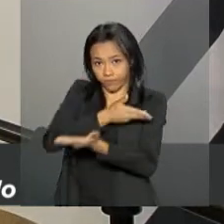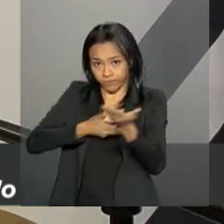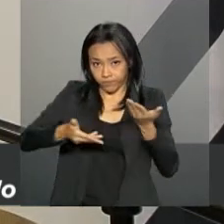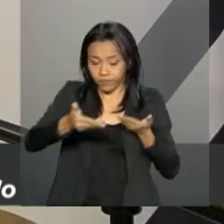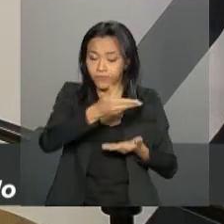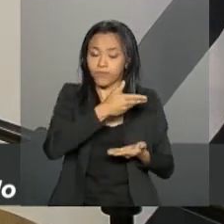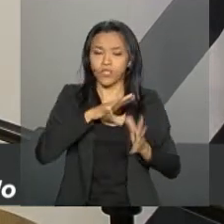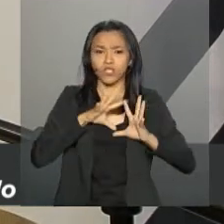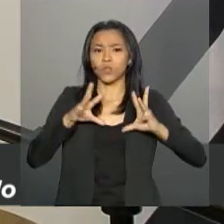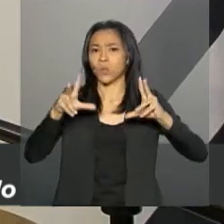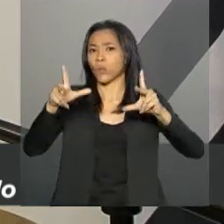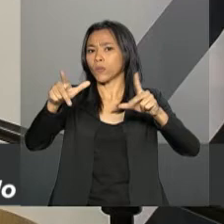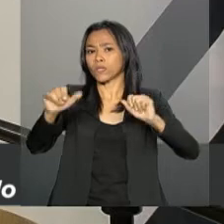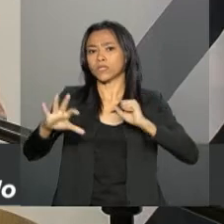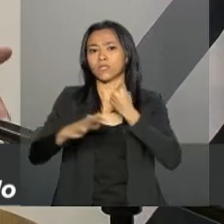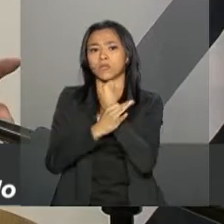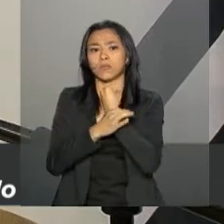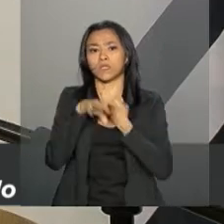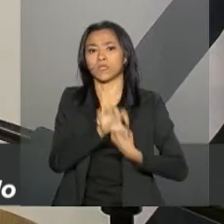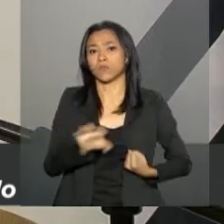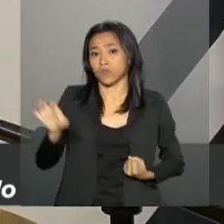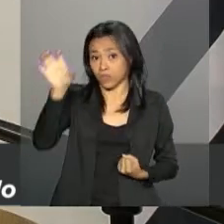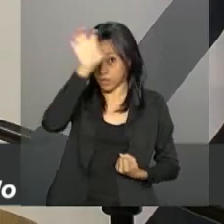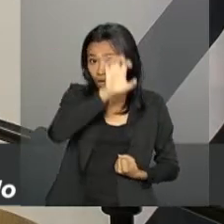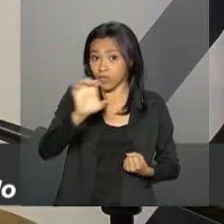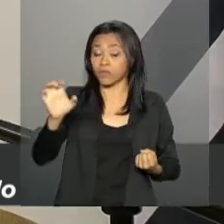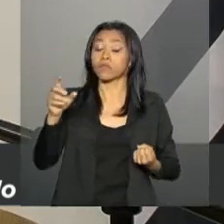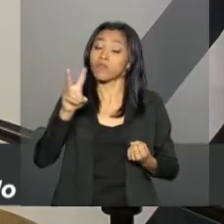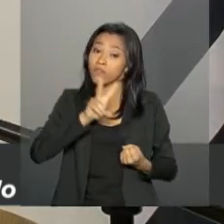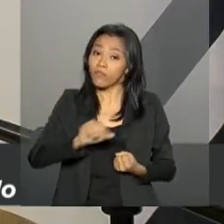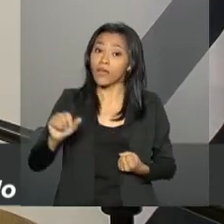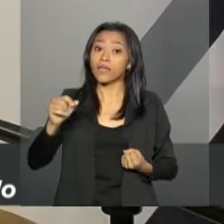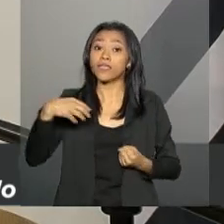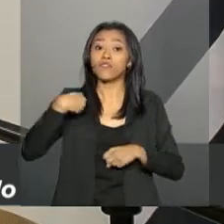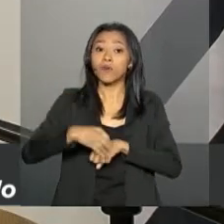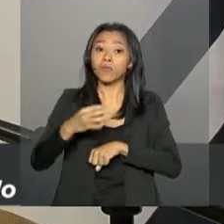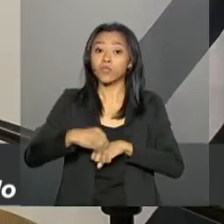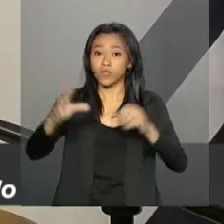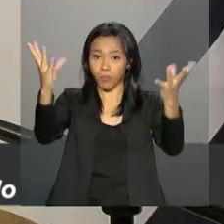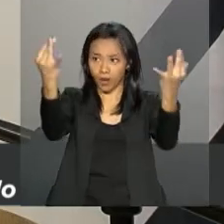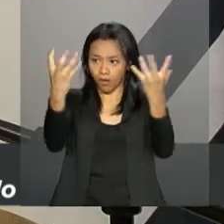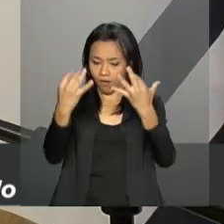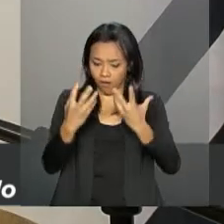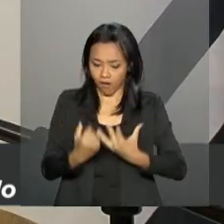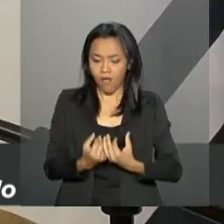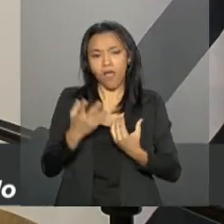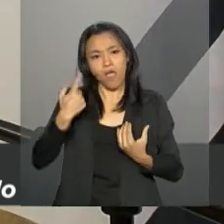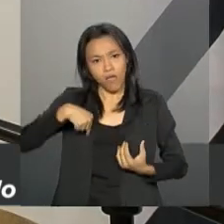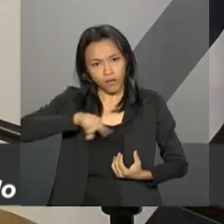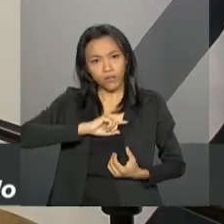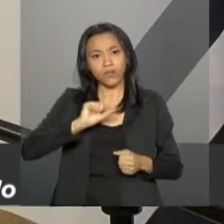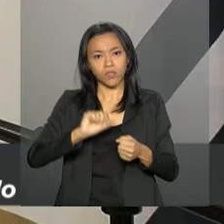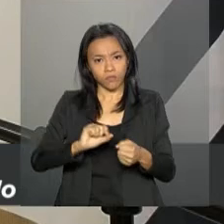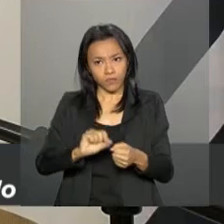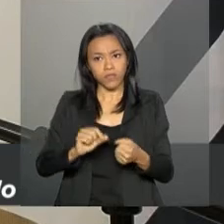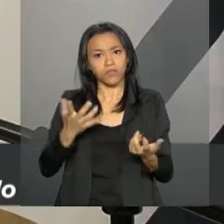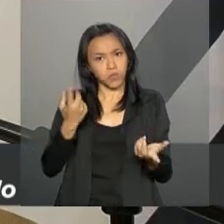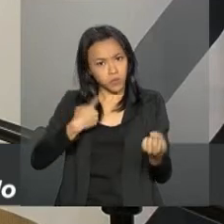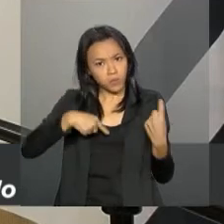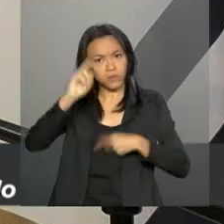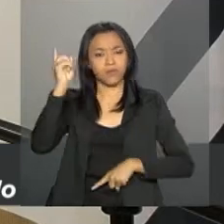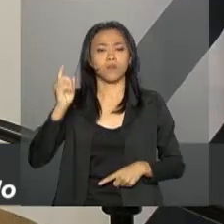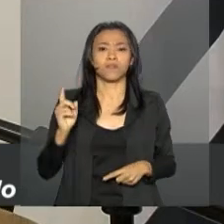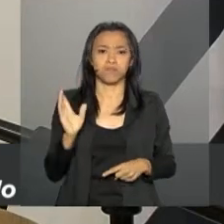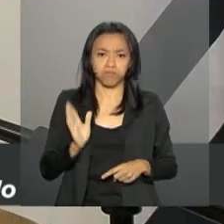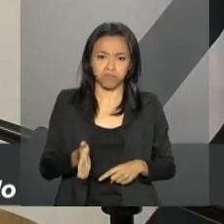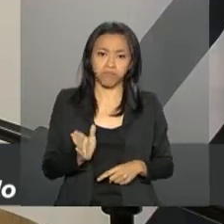de toda a segurança pública do país, vamos integrar especialmente os serviços de inteligência. É o que tem sido feito, com grande sucesso, aliás. Não é sem